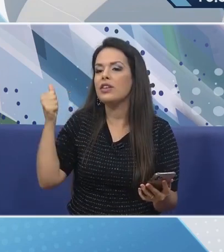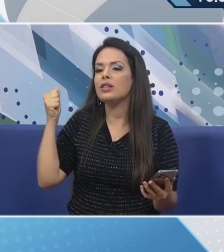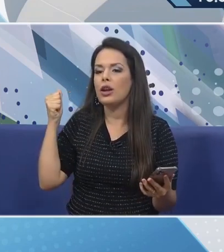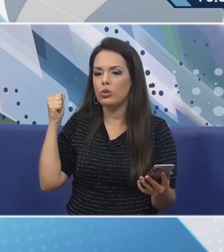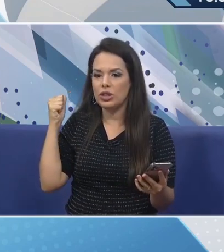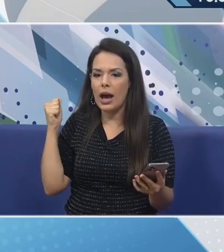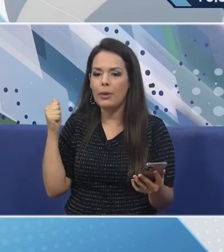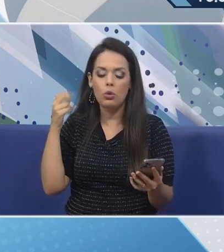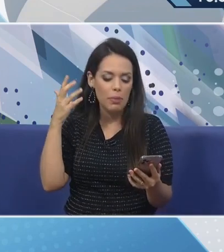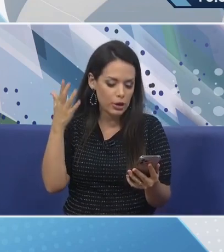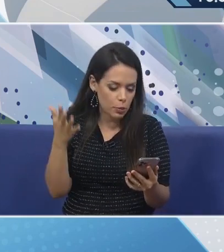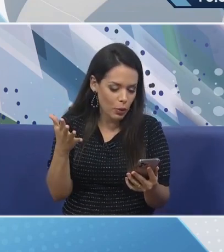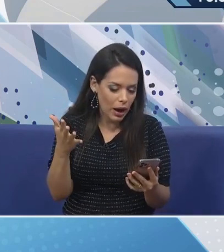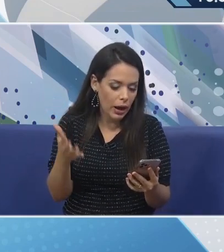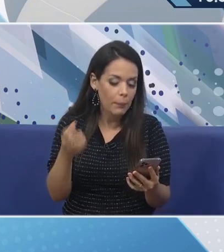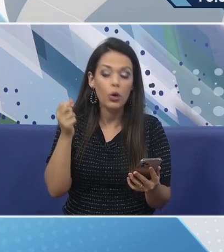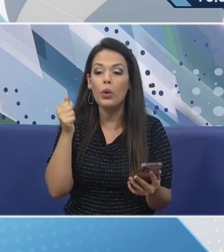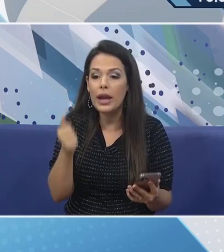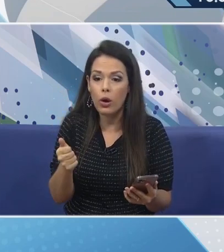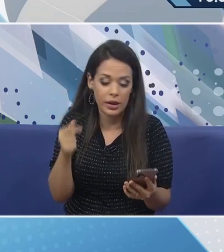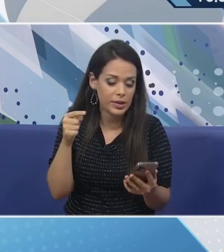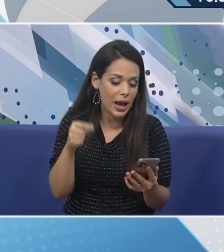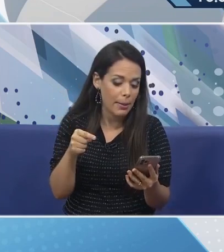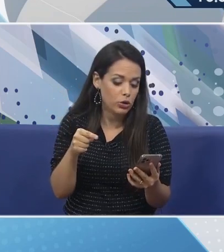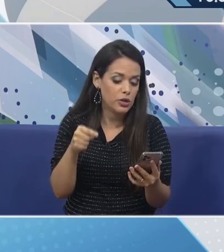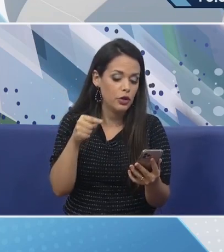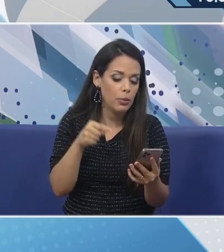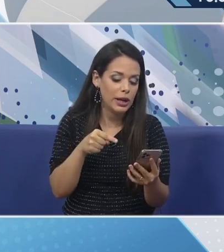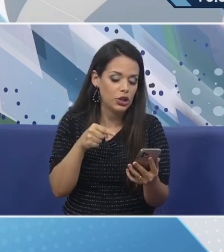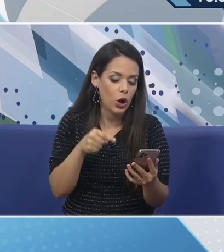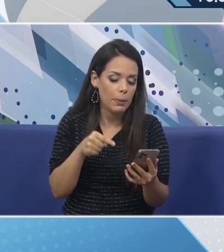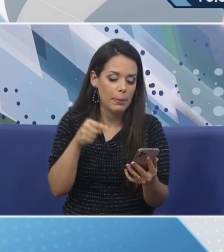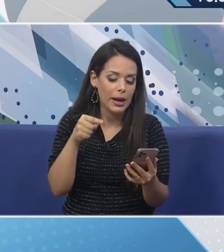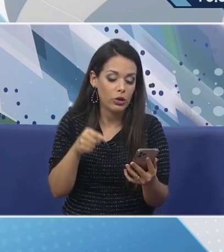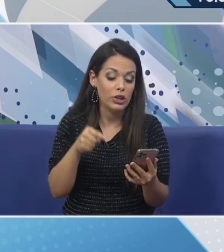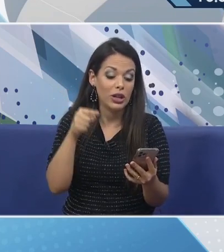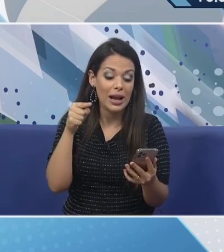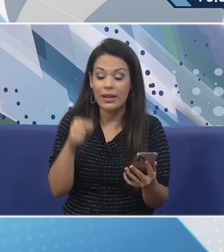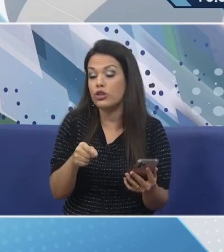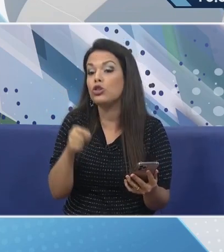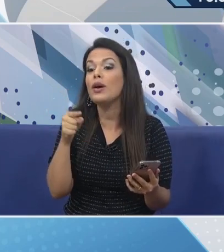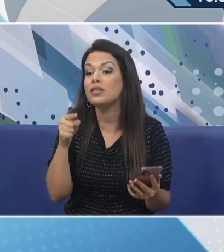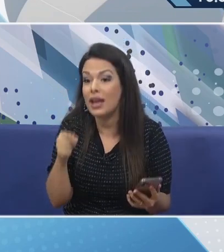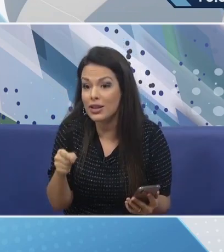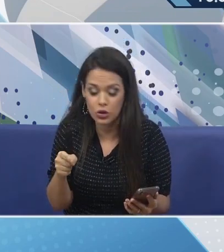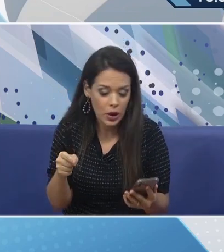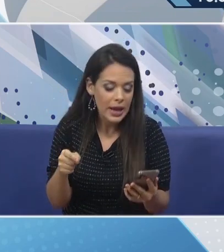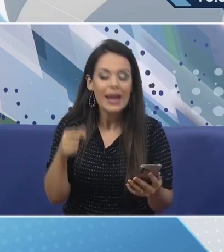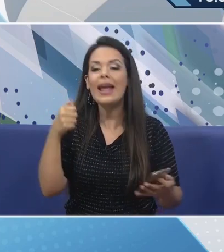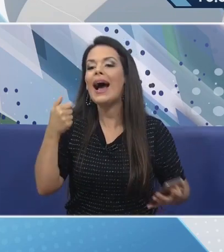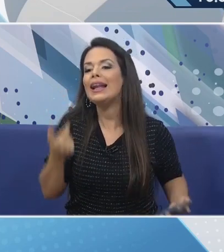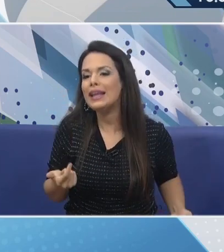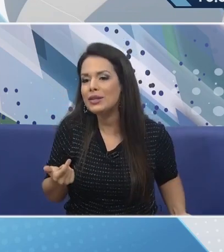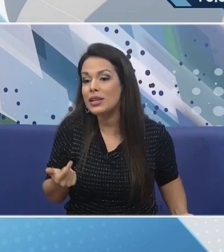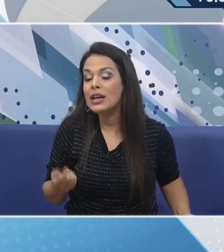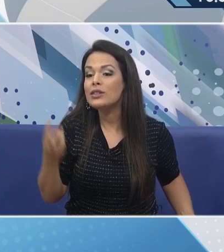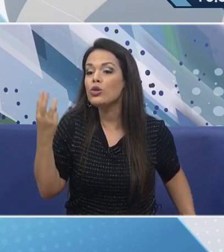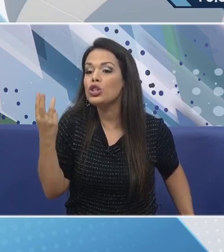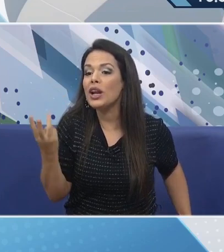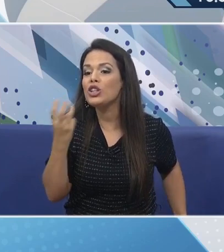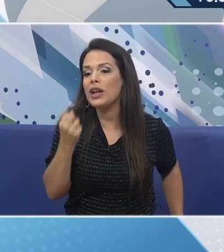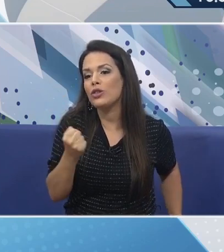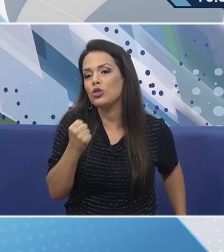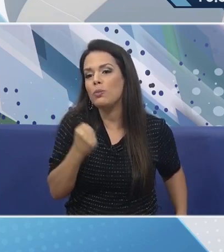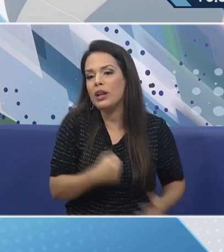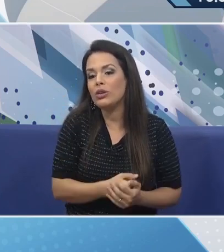fez aniversário no sábado, um beijo pro Alan. O Igor, que sábado se formou na Escola Preparatória de Cadetes do Exército. Aí, e a Alice, são